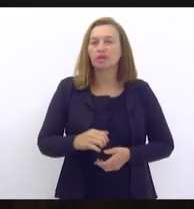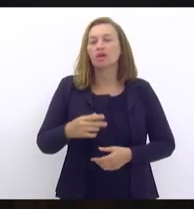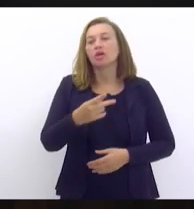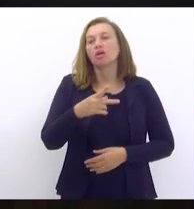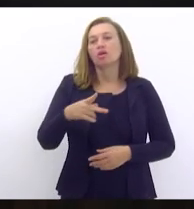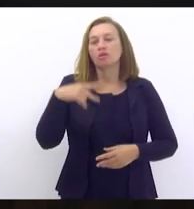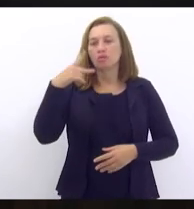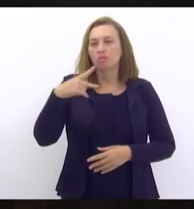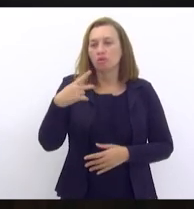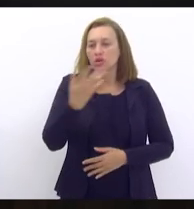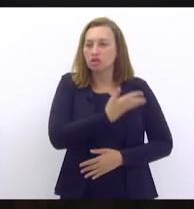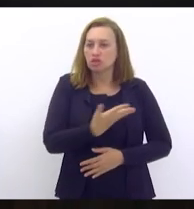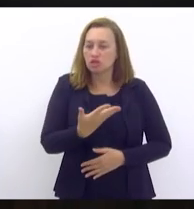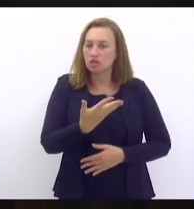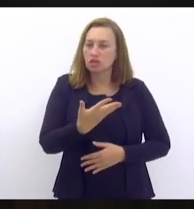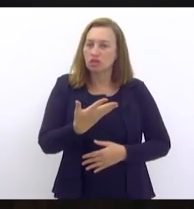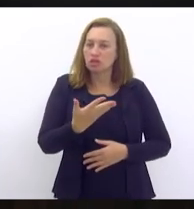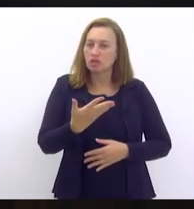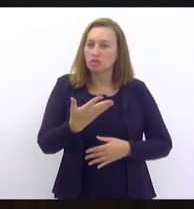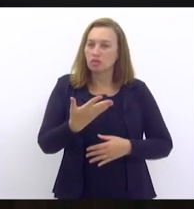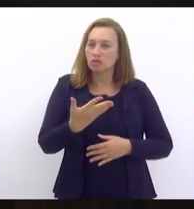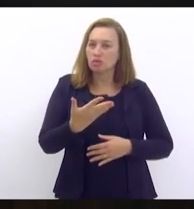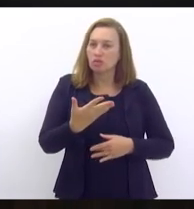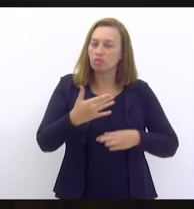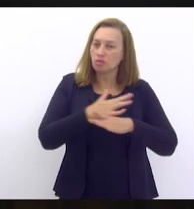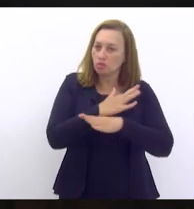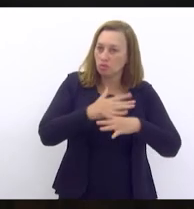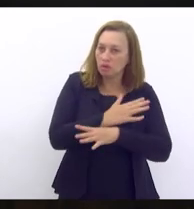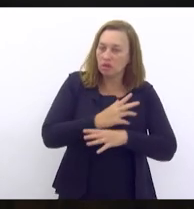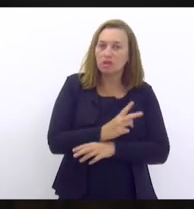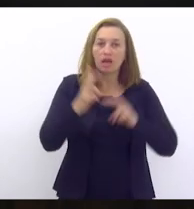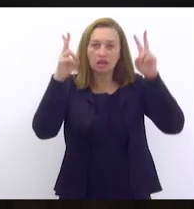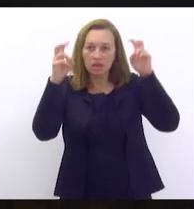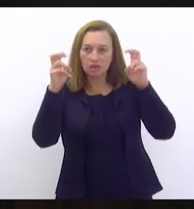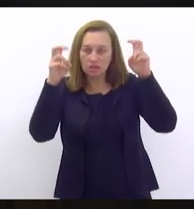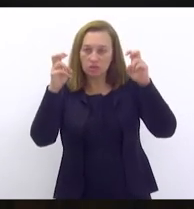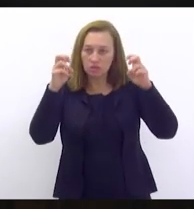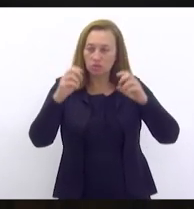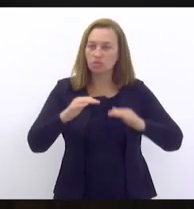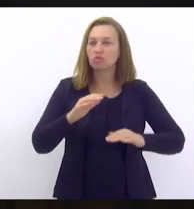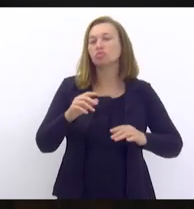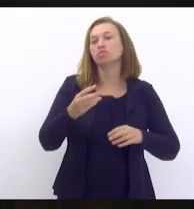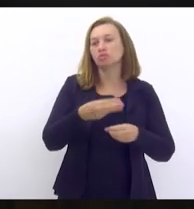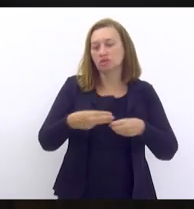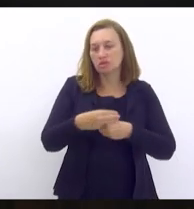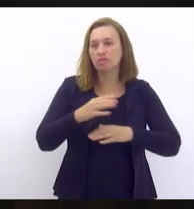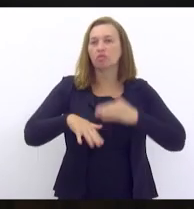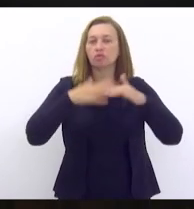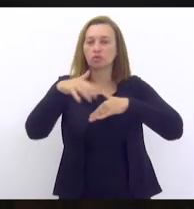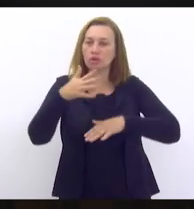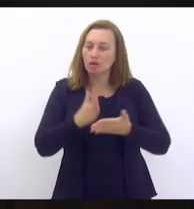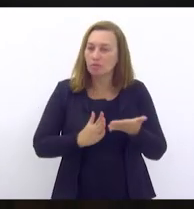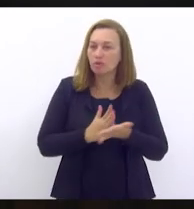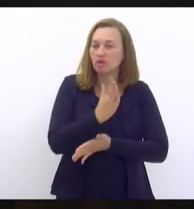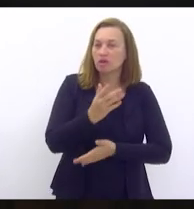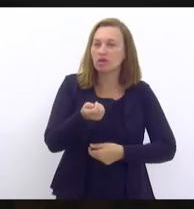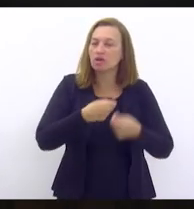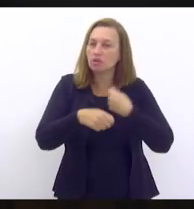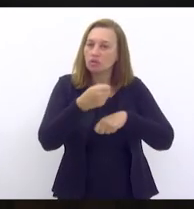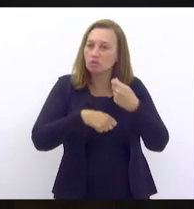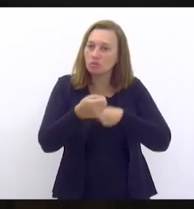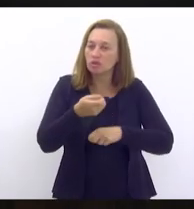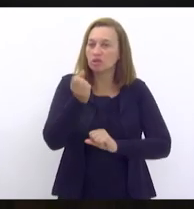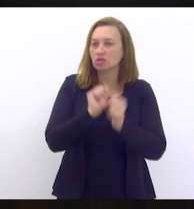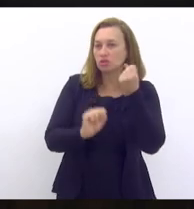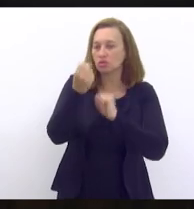Urbana, Habitação e Assuntos Fundiários, favorável. Assuntos Municipais e Desenvolvimento Regional, favorável. Economia, Indústria e